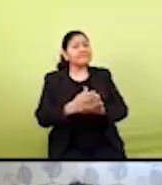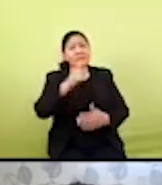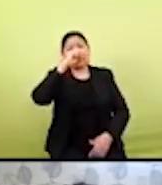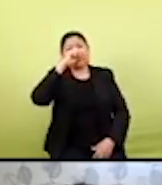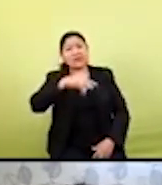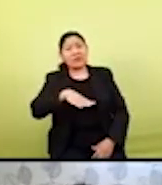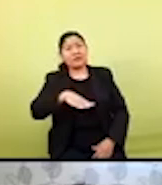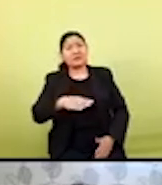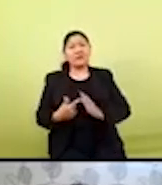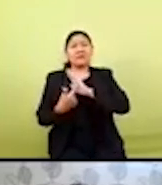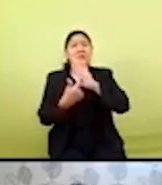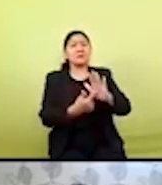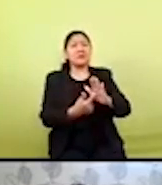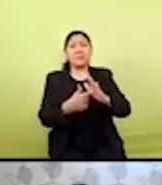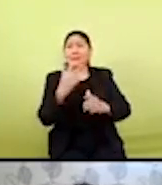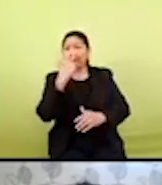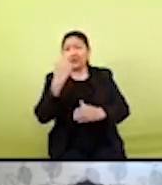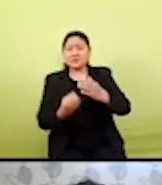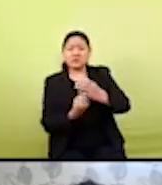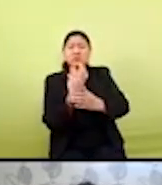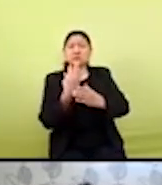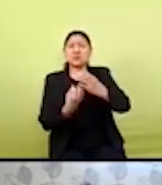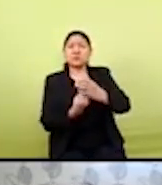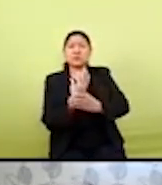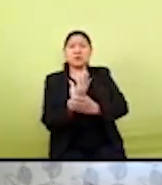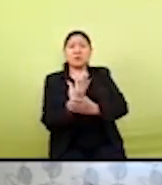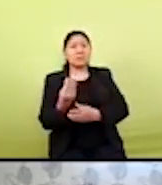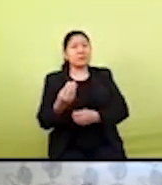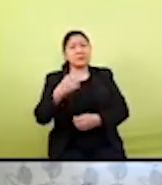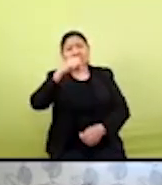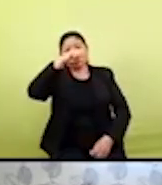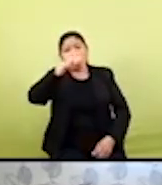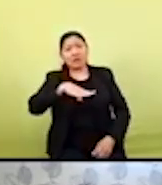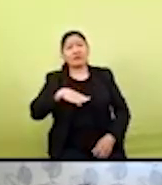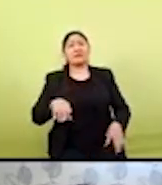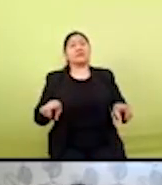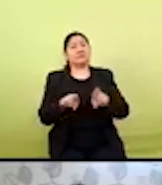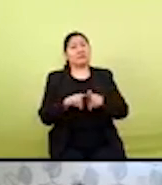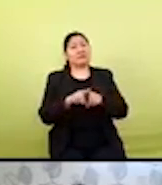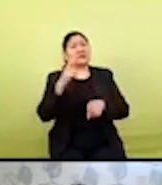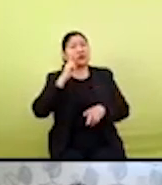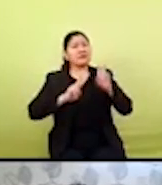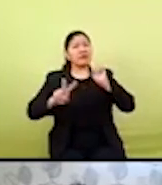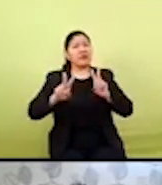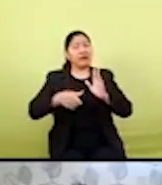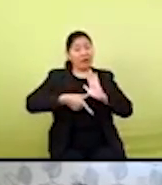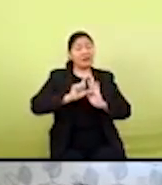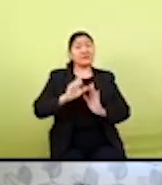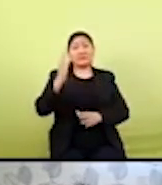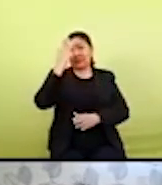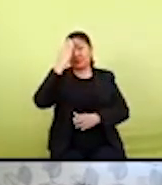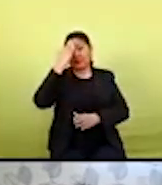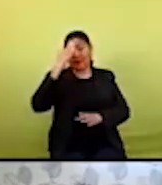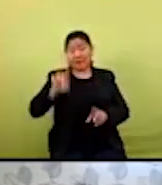foram reveladas, ou descortinadas, né, algo que nós já sabíamos, mas